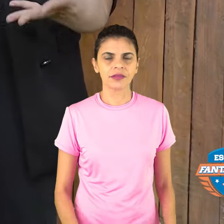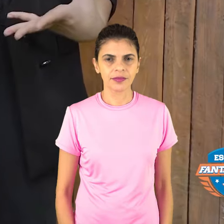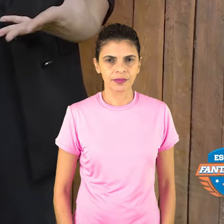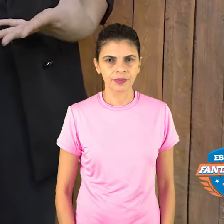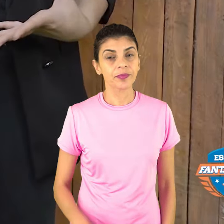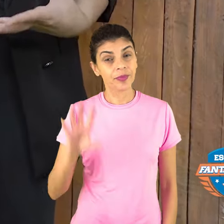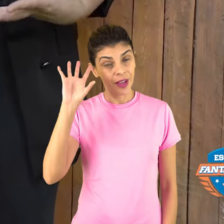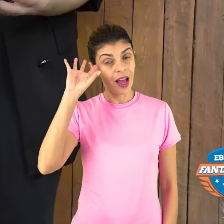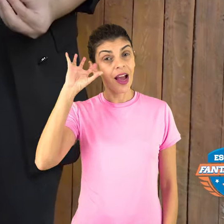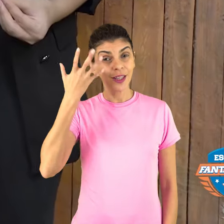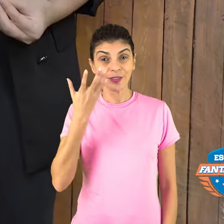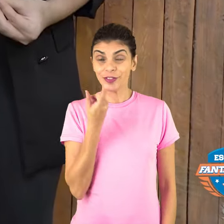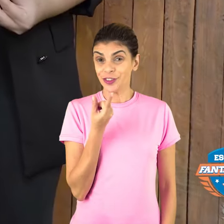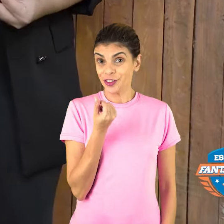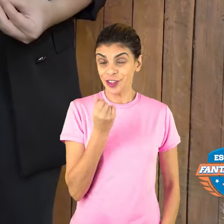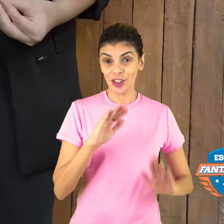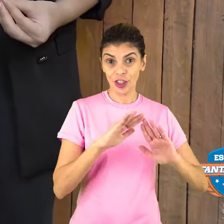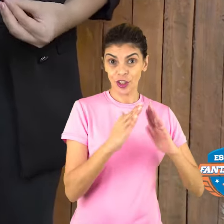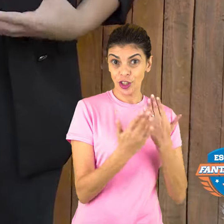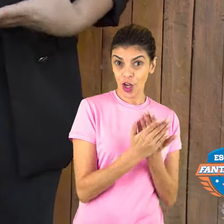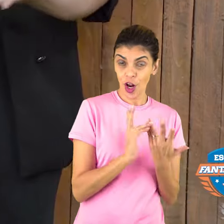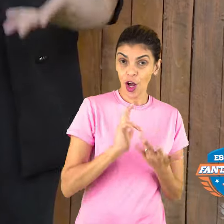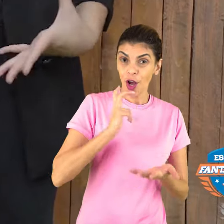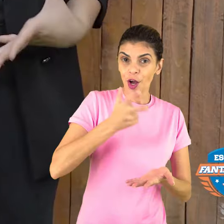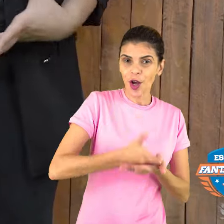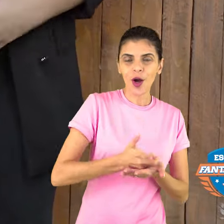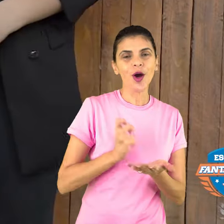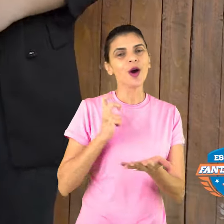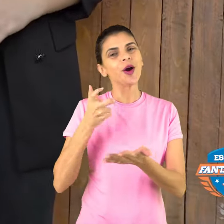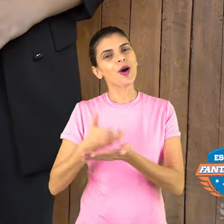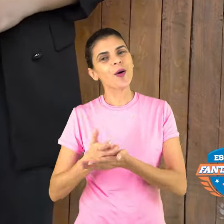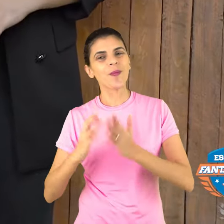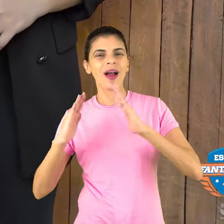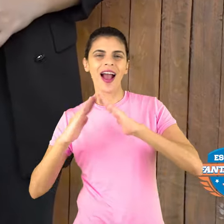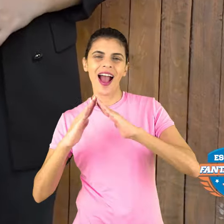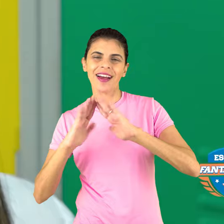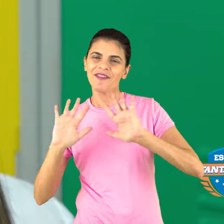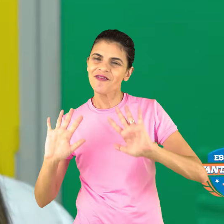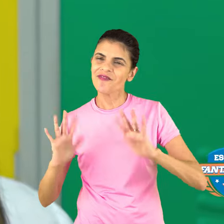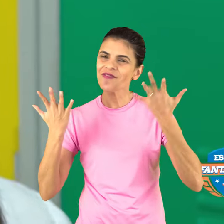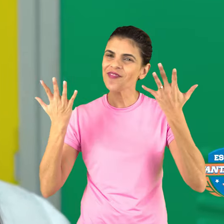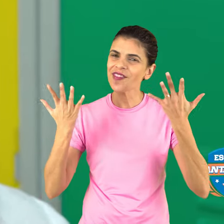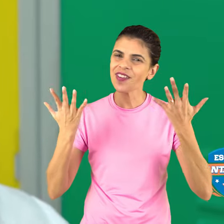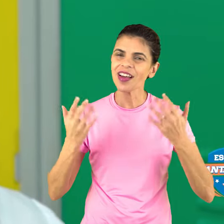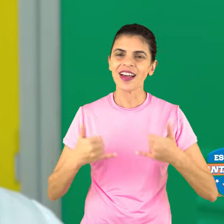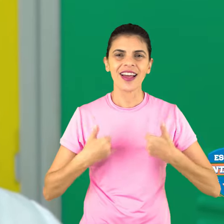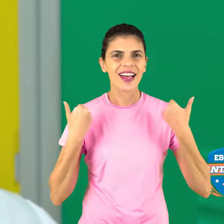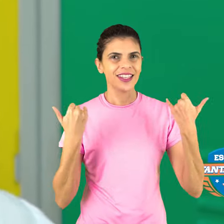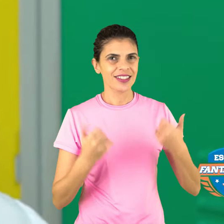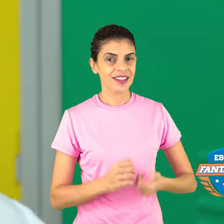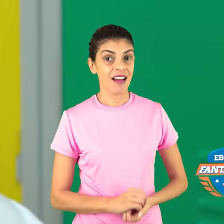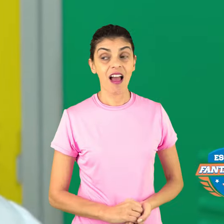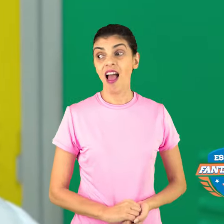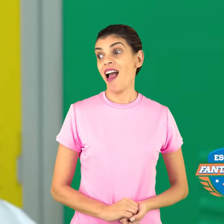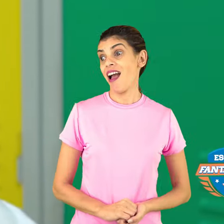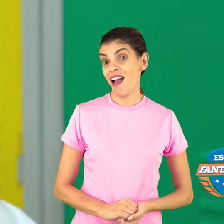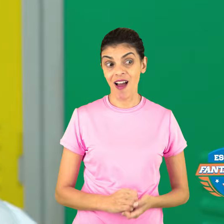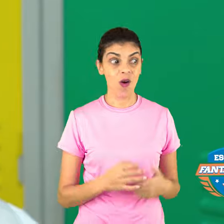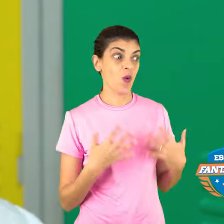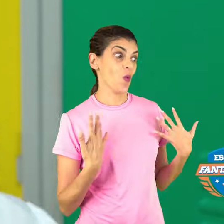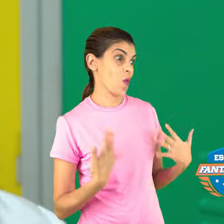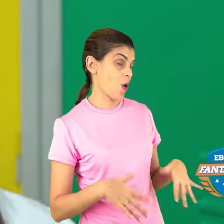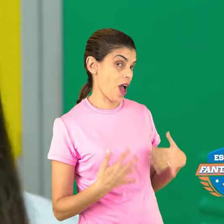Eu resolvi usar o dinheiro da escola que eu ia comprar pra comprar uma casa de festas. Ah,